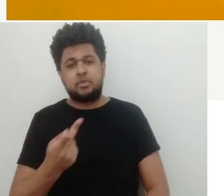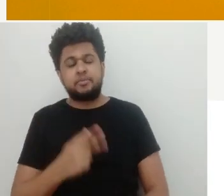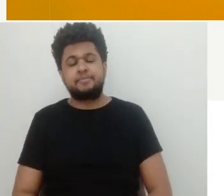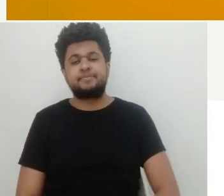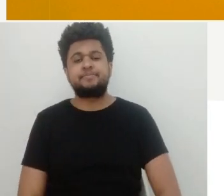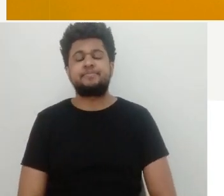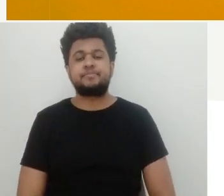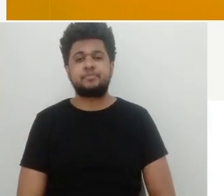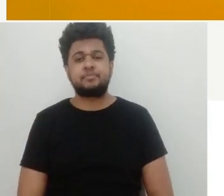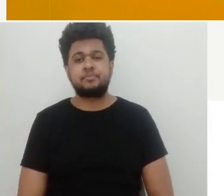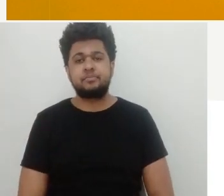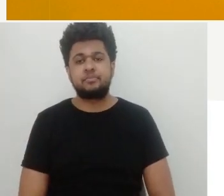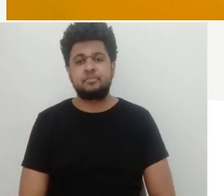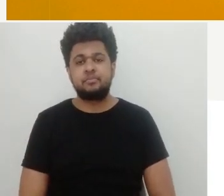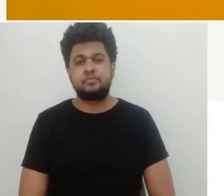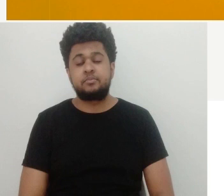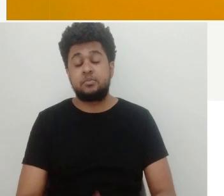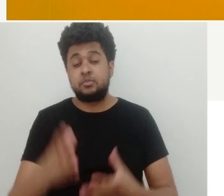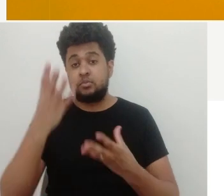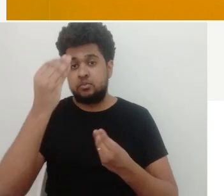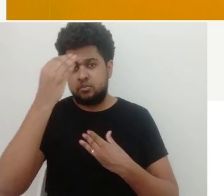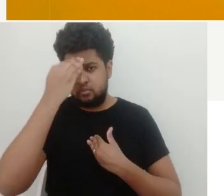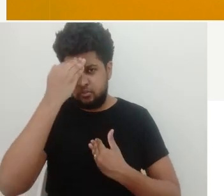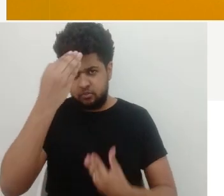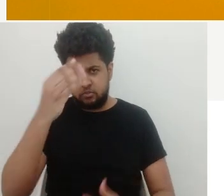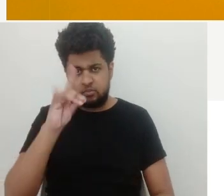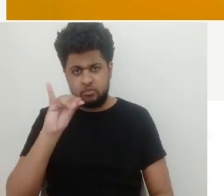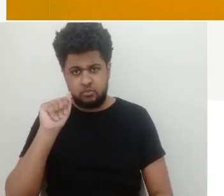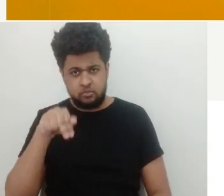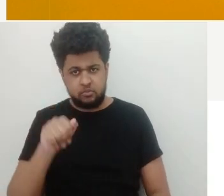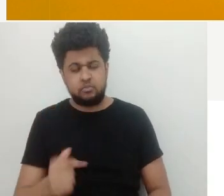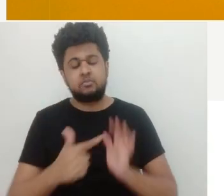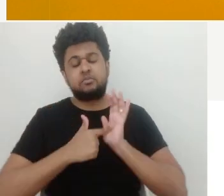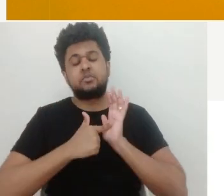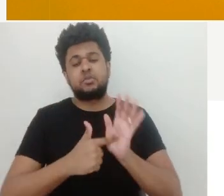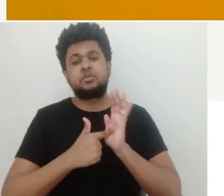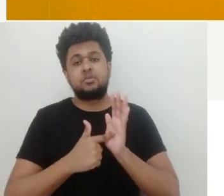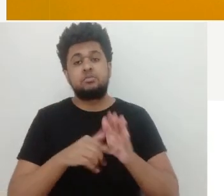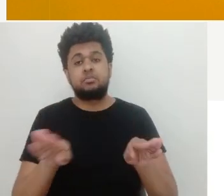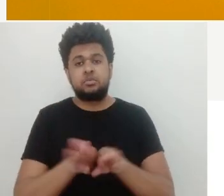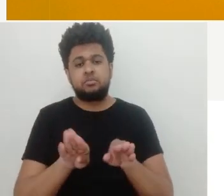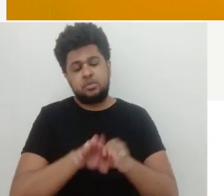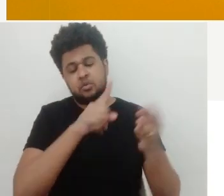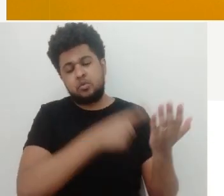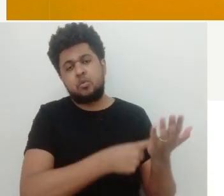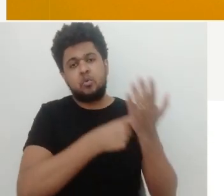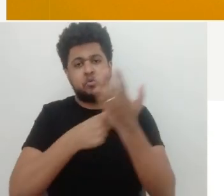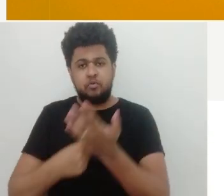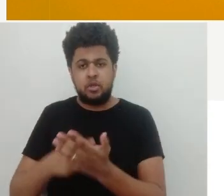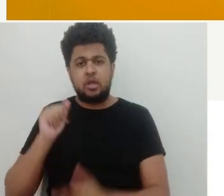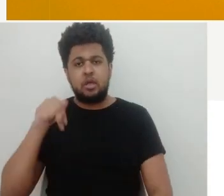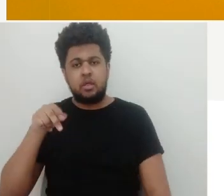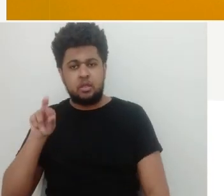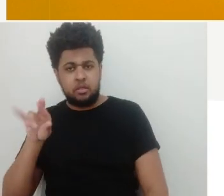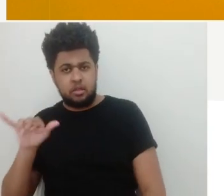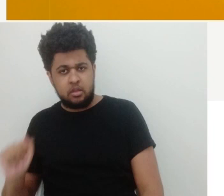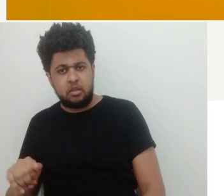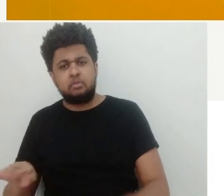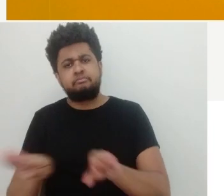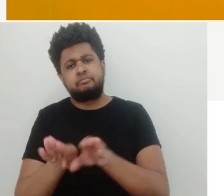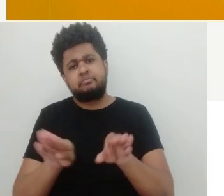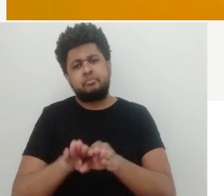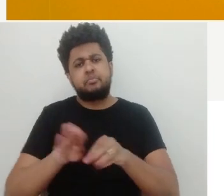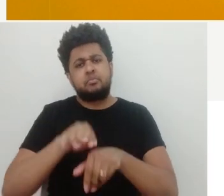Muito obrigada, Diana, pela apresentação e pelo convite, Andrea, e o programa e Diana.